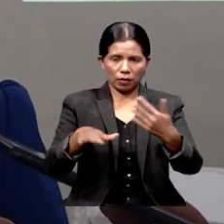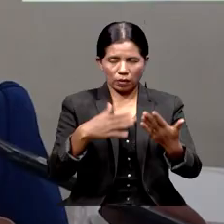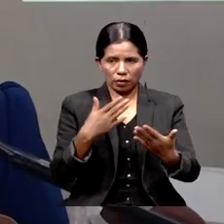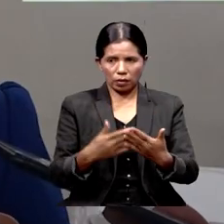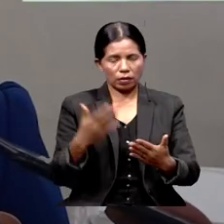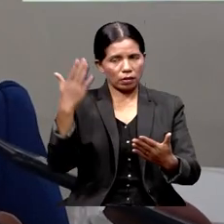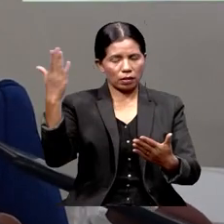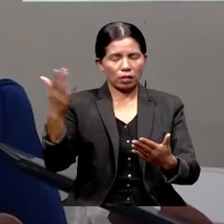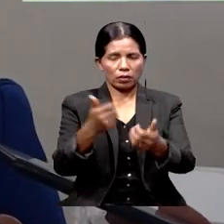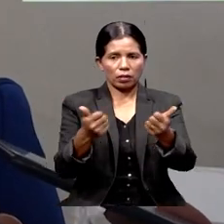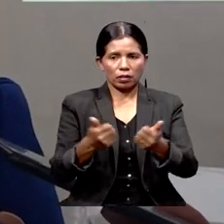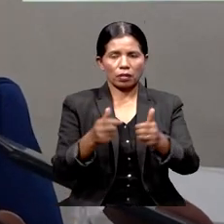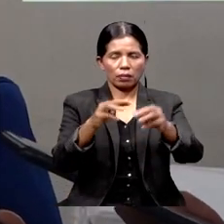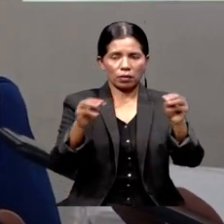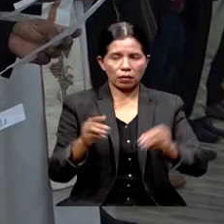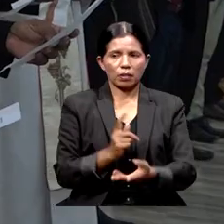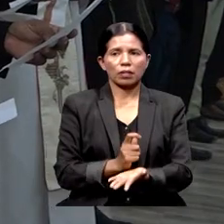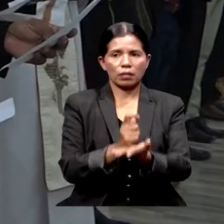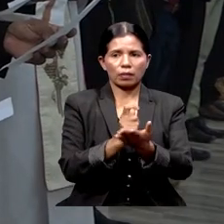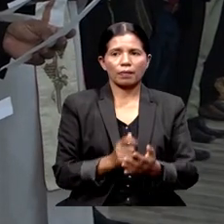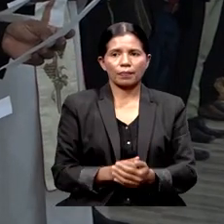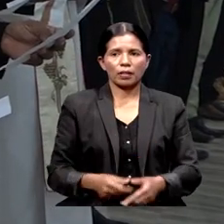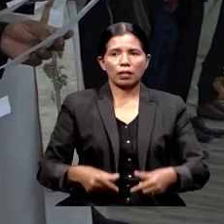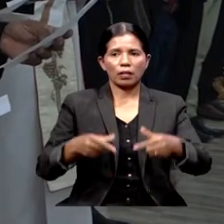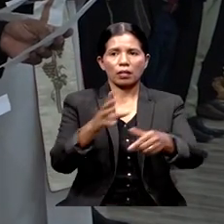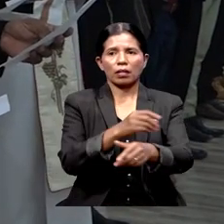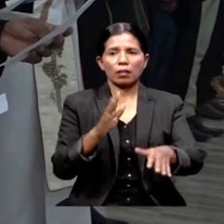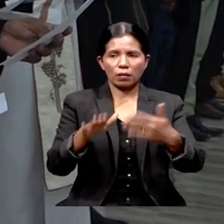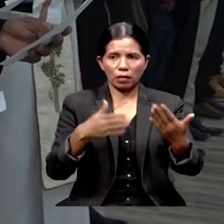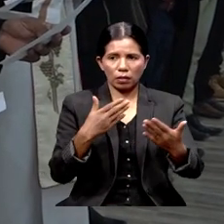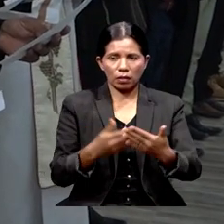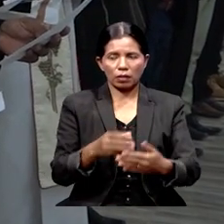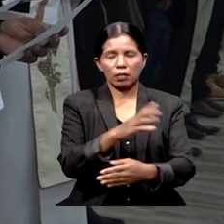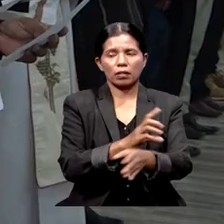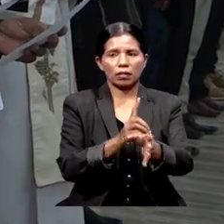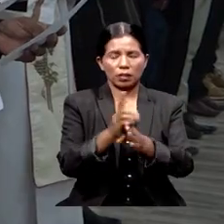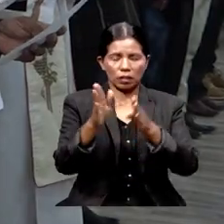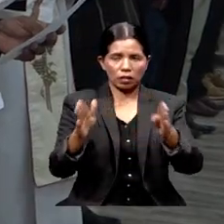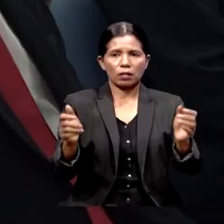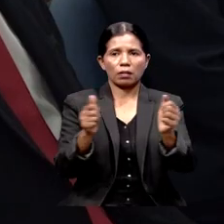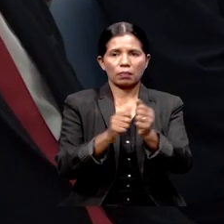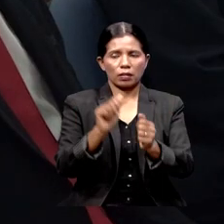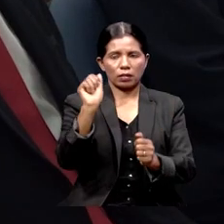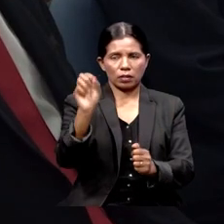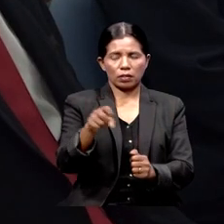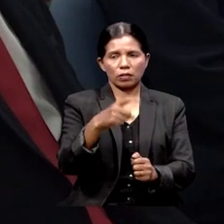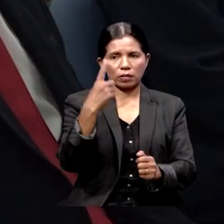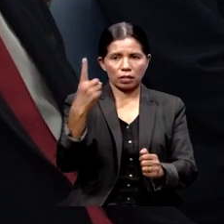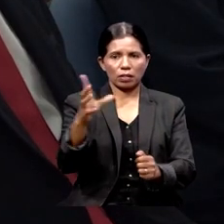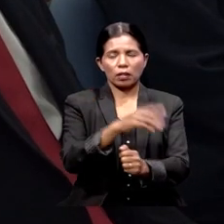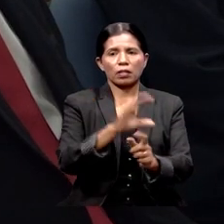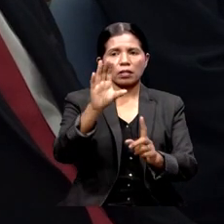ia aturada administrativa de Atauro. Tomada de posse bem posada Sirane, ba cargo diretor Hamutuk na Insanulo Resenida,